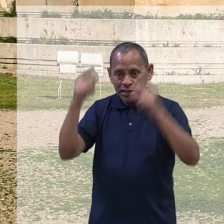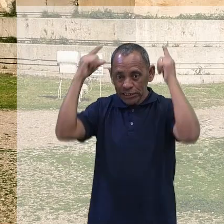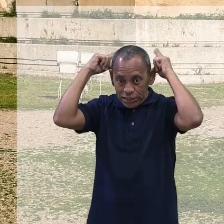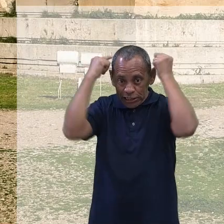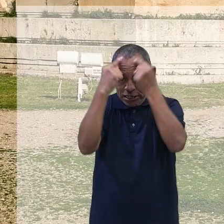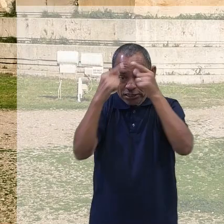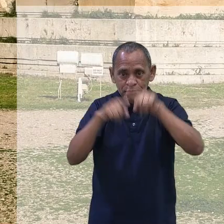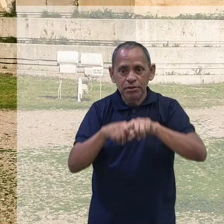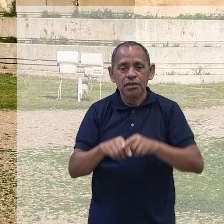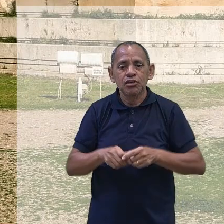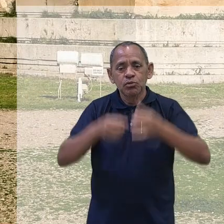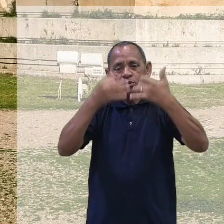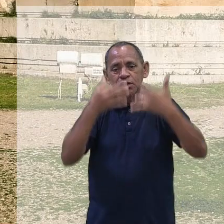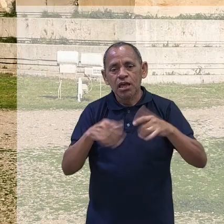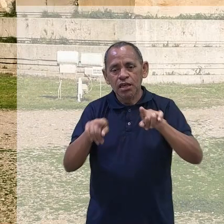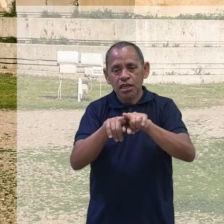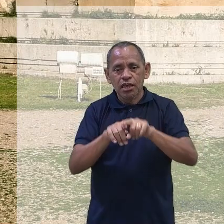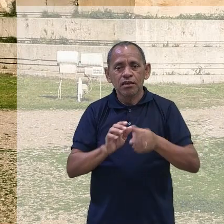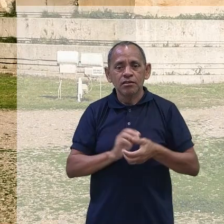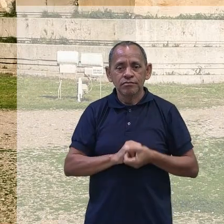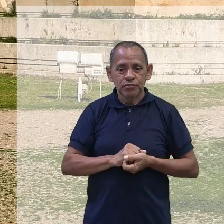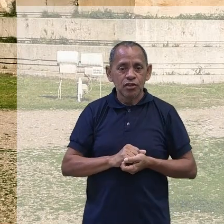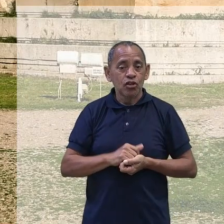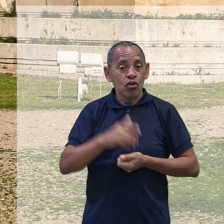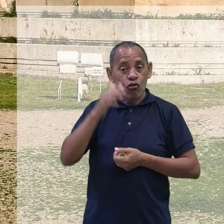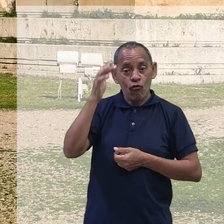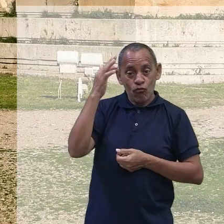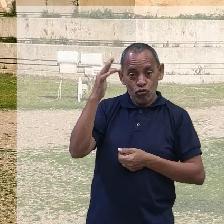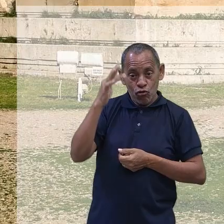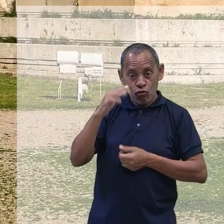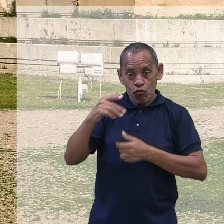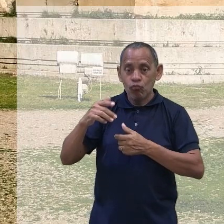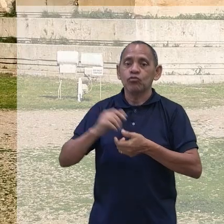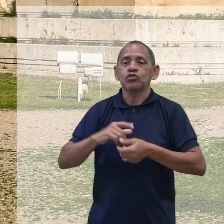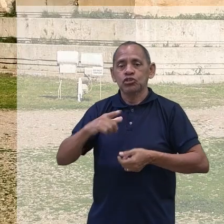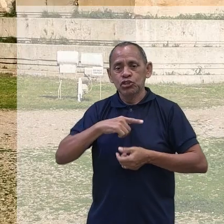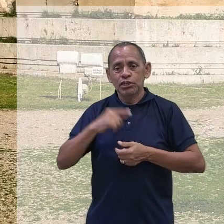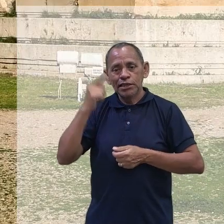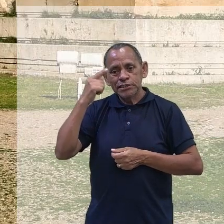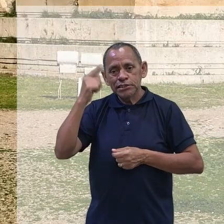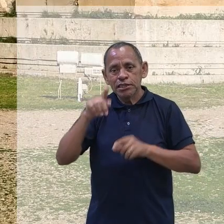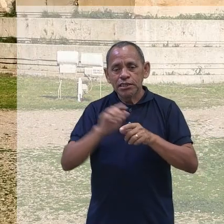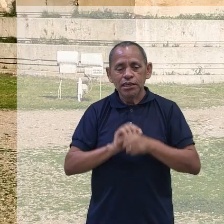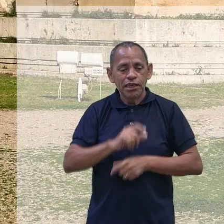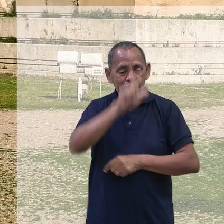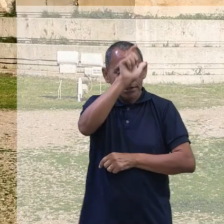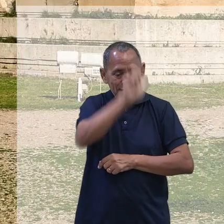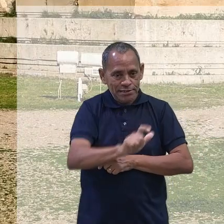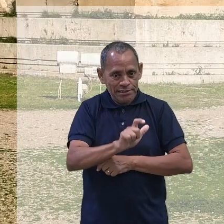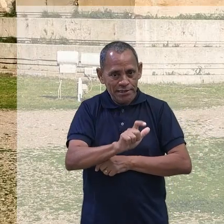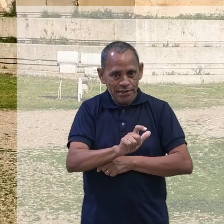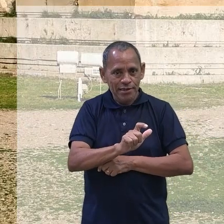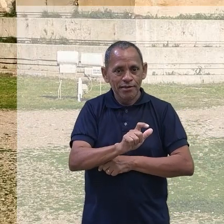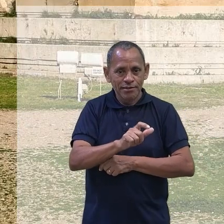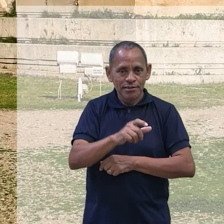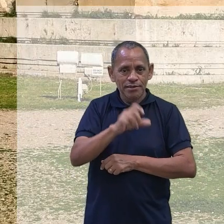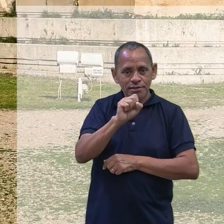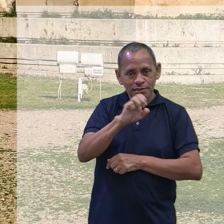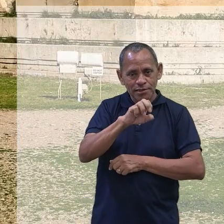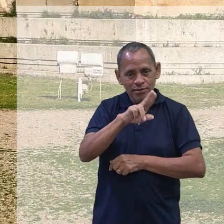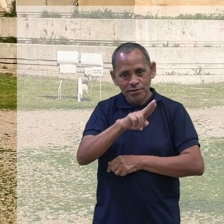para vocês de um filósofo que vai trabalhar bem essa ideia do ser e não ser, tá? Nós estamos falando